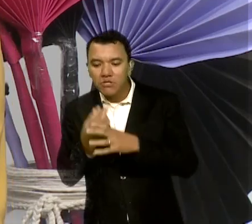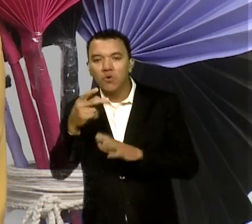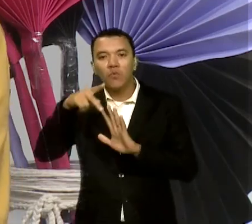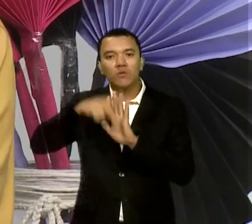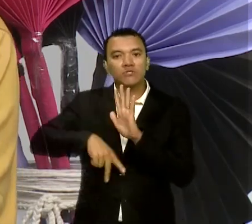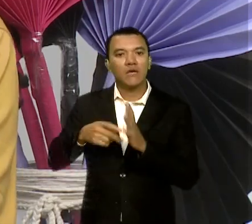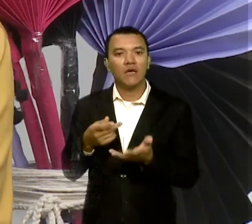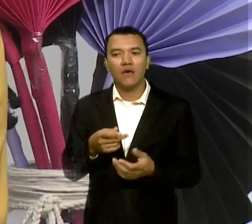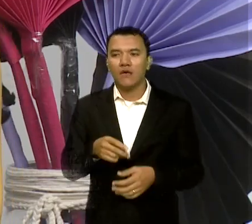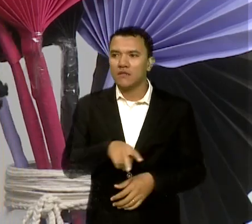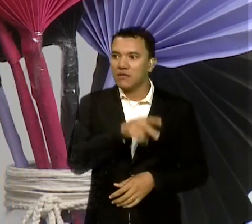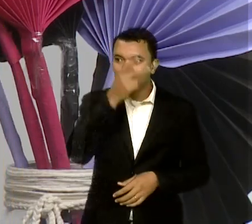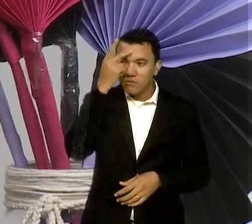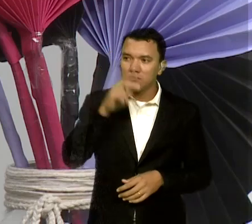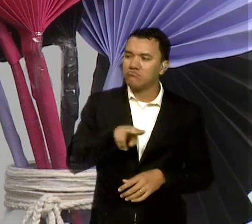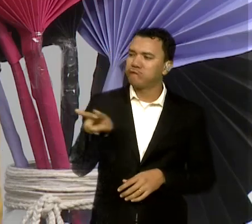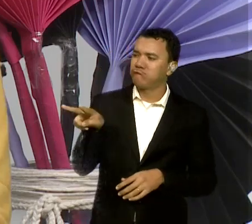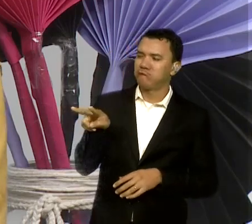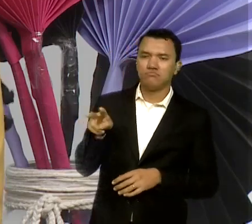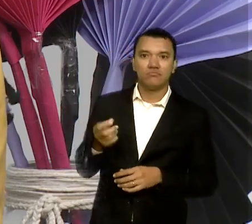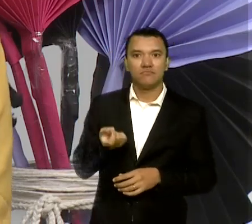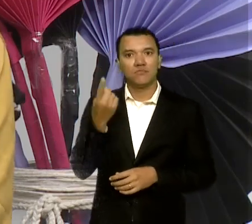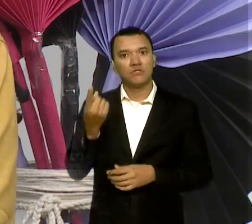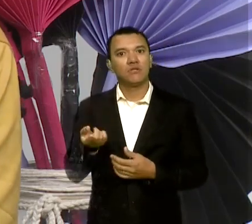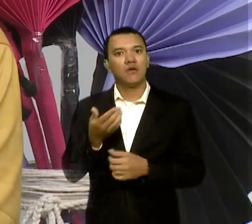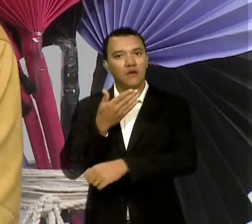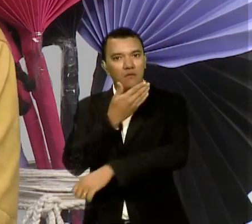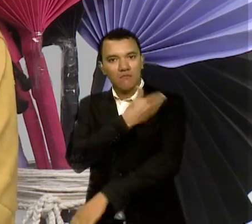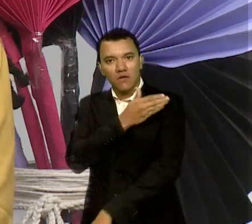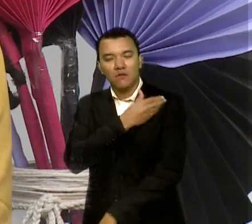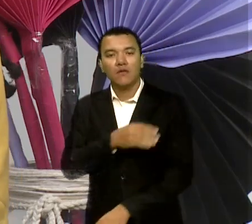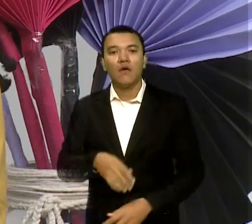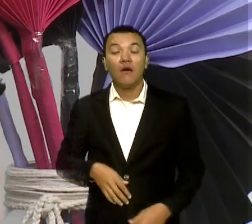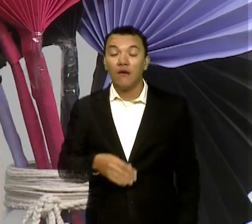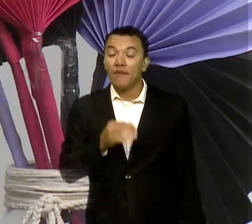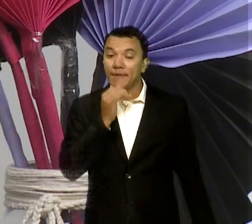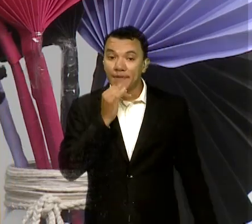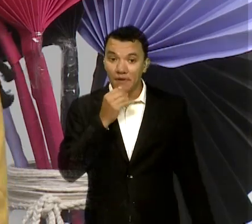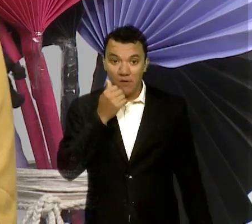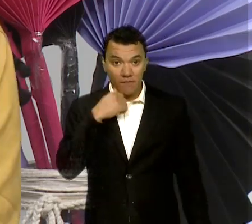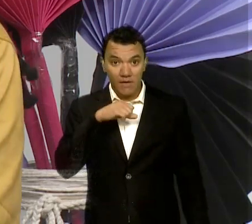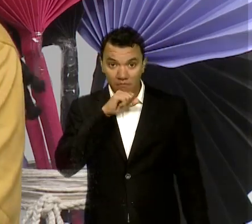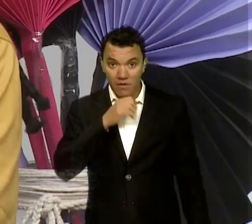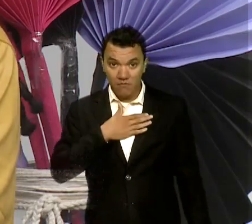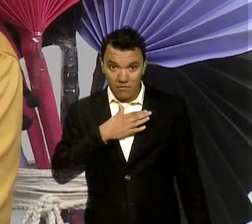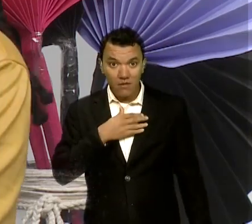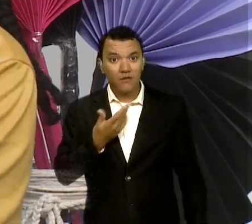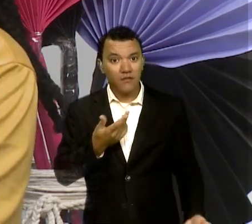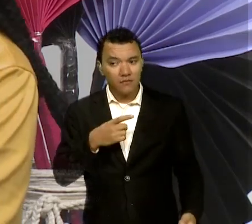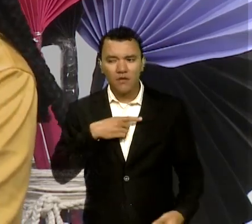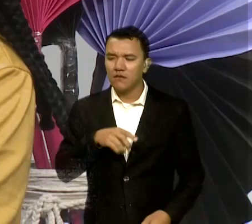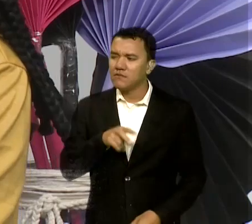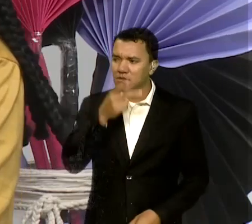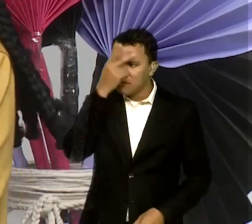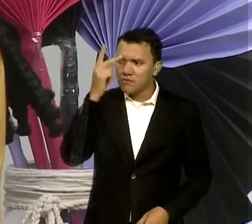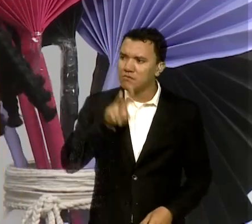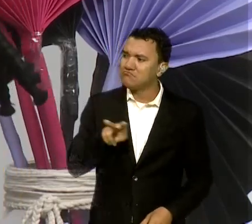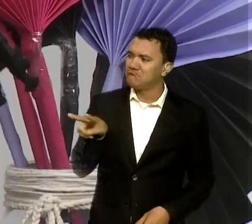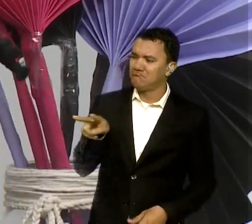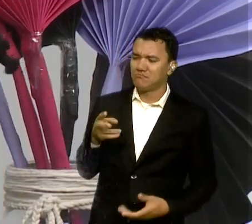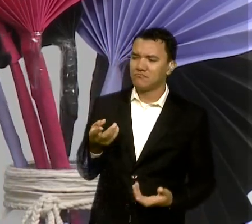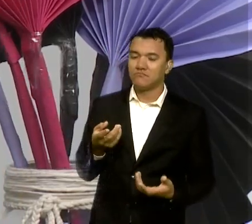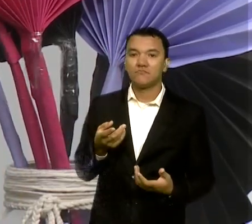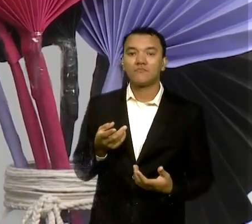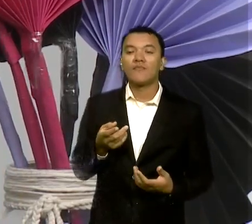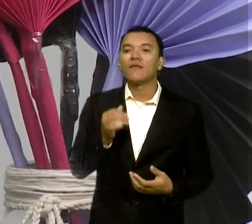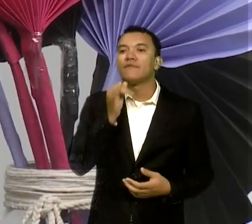causa muita estranheza, muito preconceito. Minha mãe mesmo enfrenta muito isso no projeto dela, da pessoa, sim, chegar para matricular seu aluno